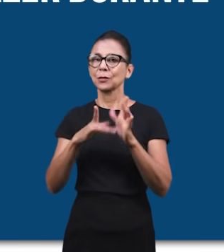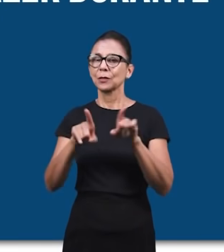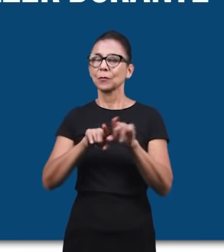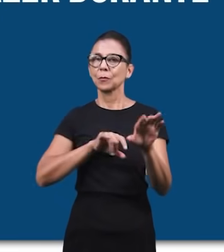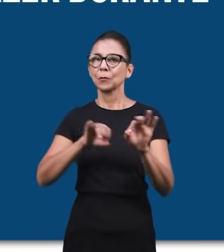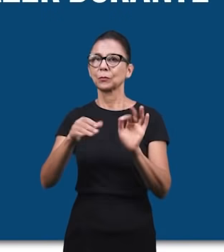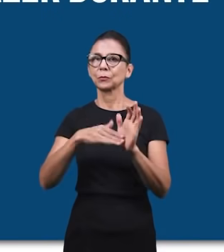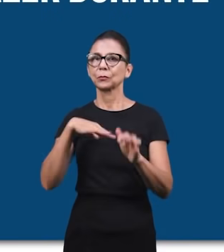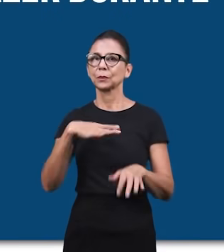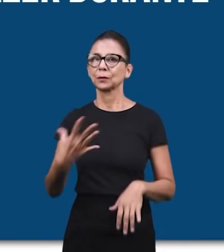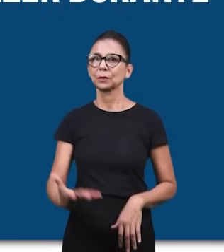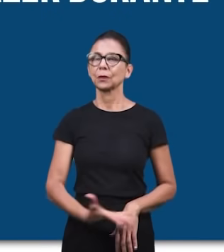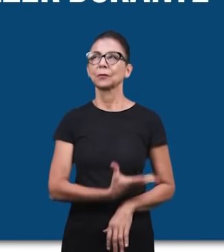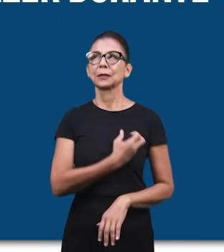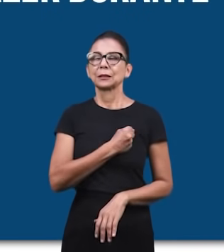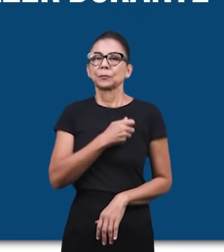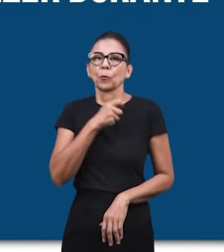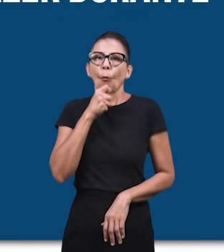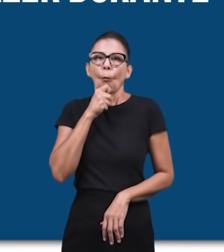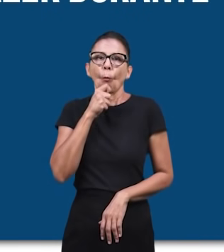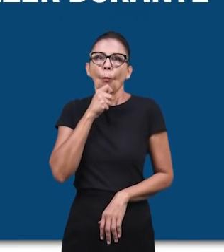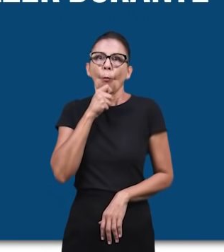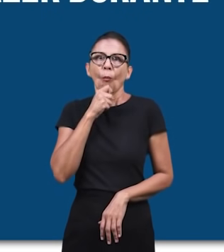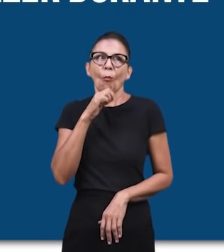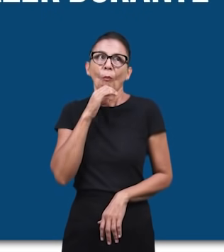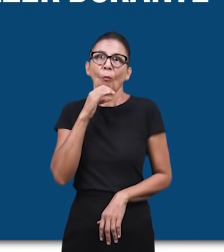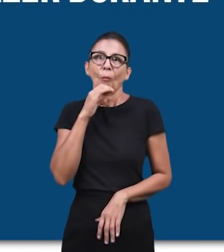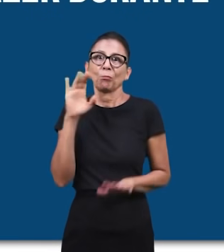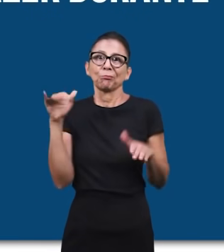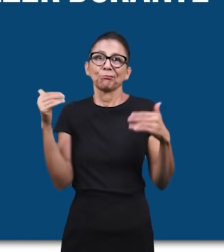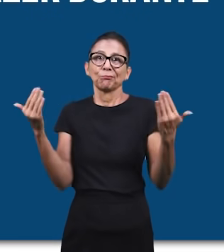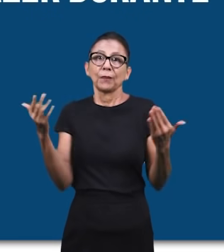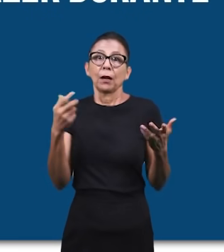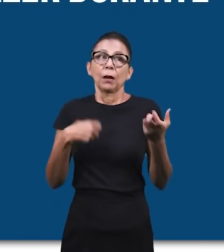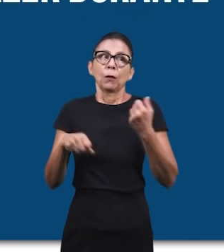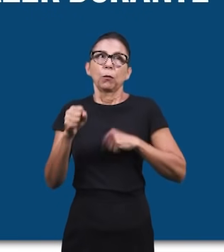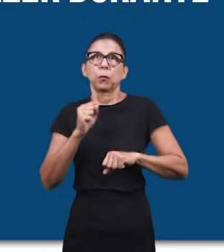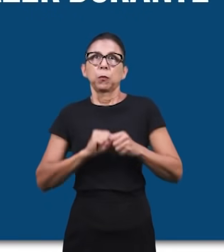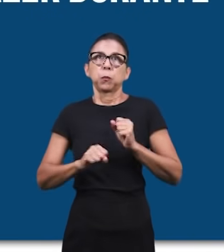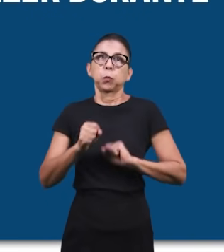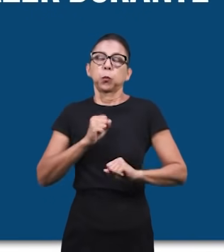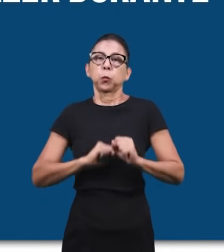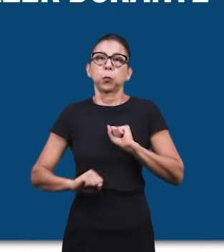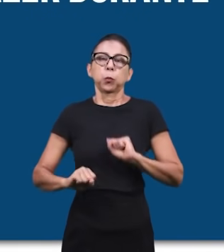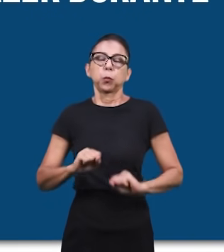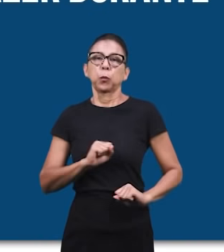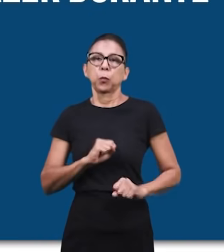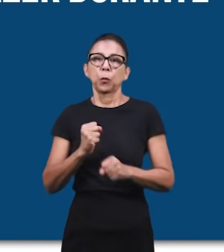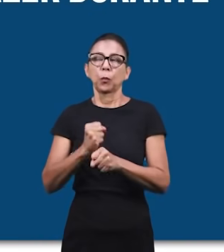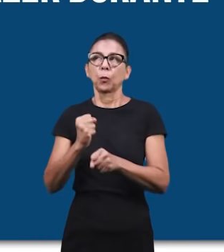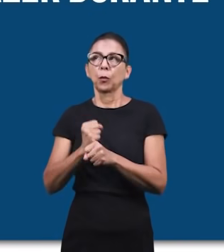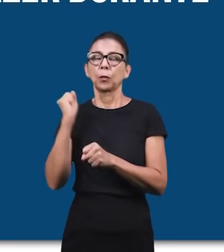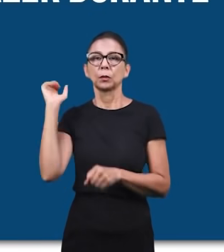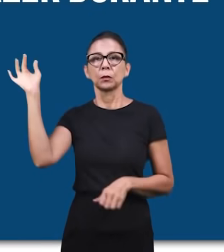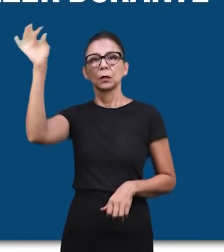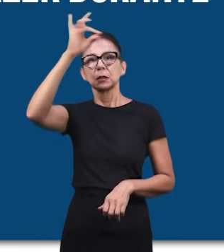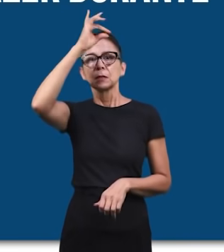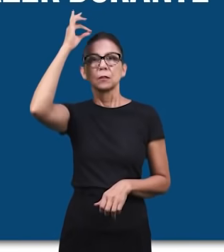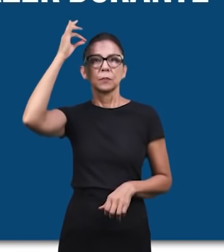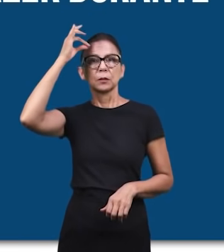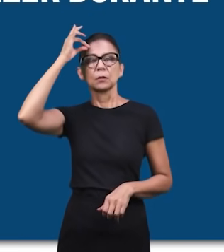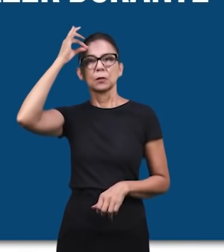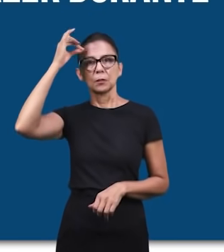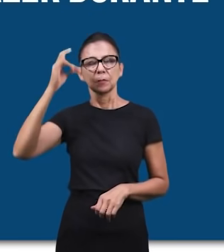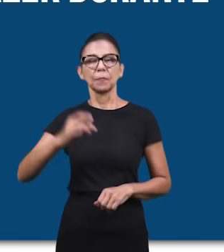salvação. Sem esse conhecimento, seremos ociosos e estéreis na obra do Espírito Santo. Em 2 Pedro, capítulo 1,